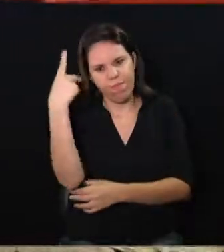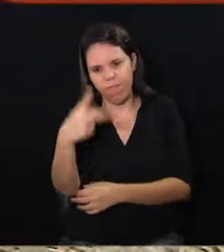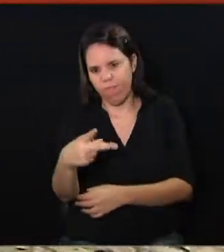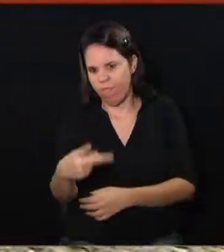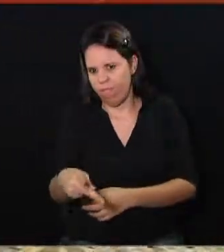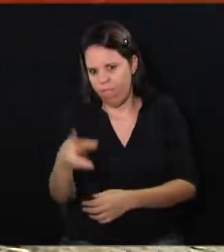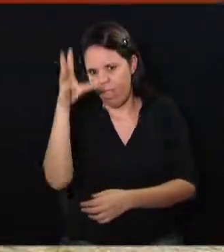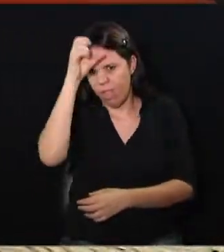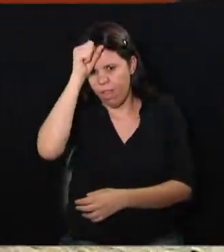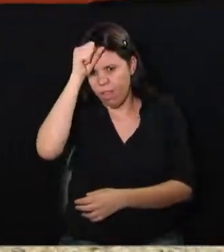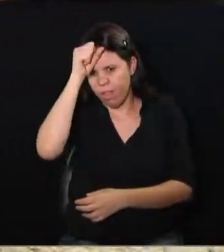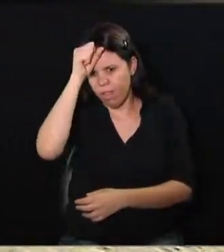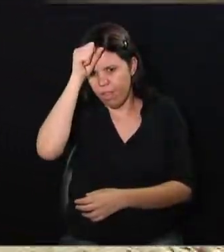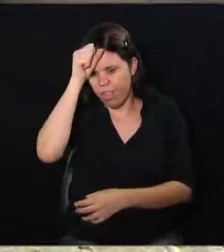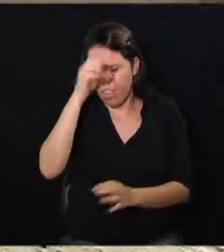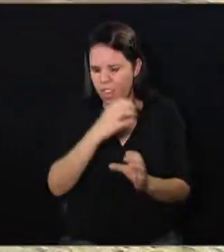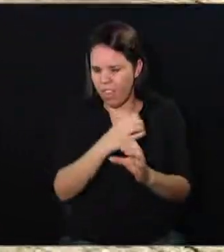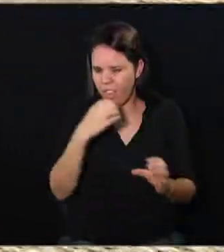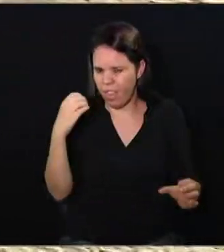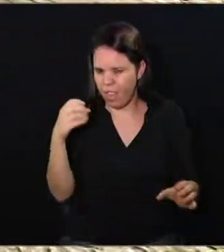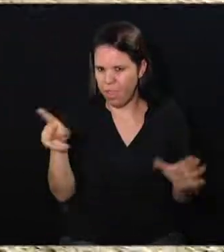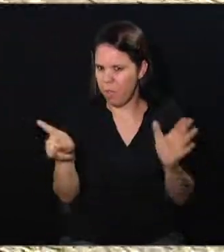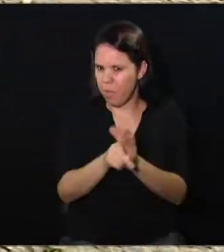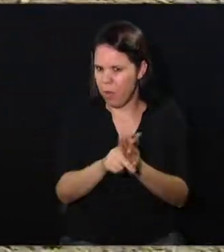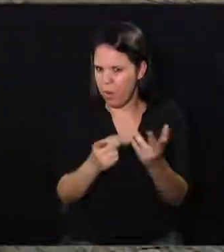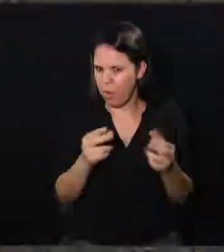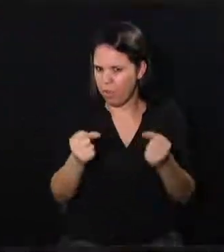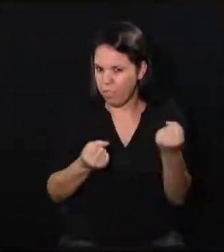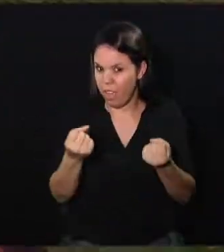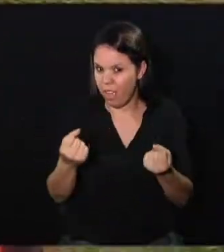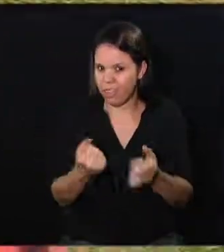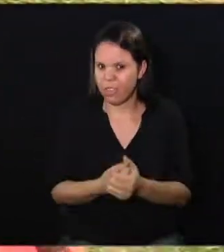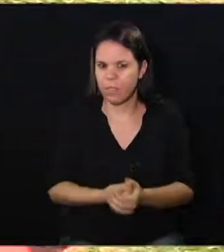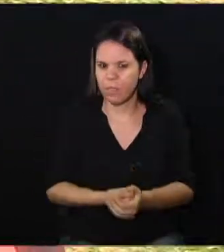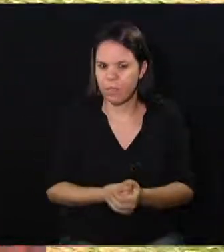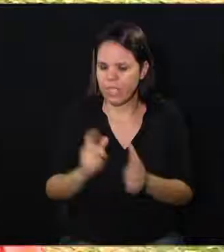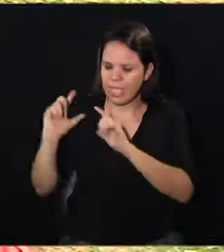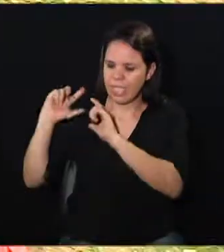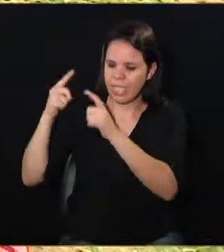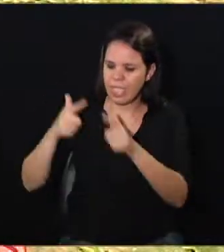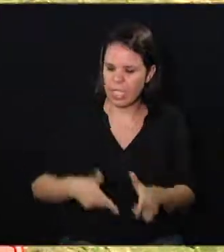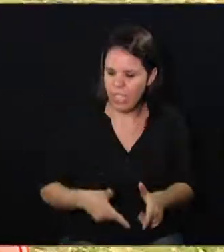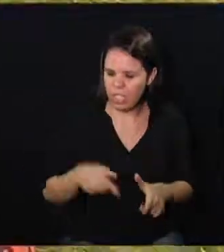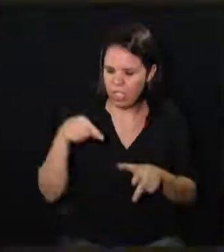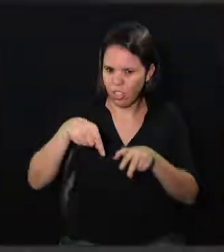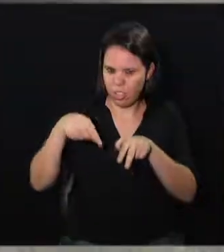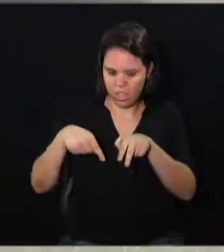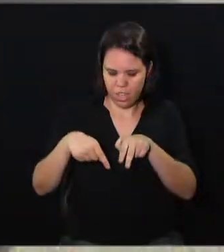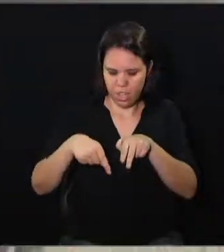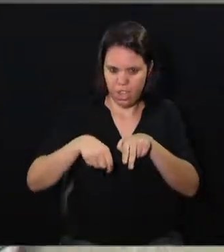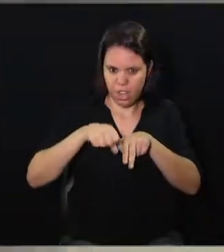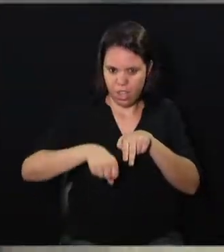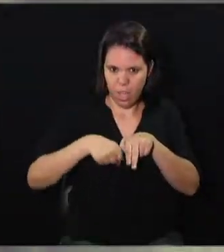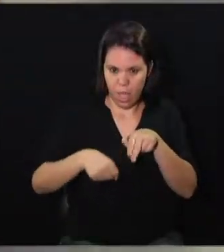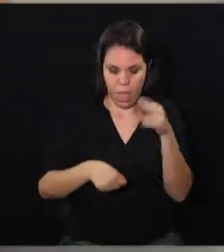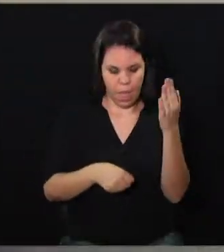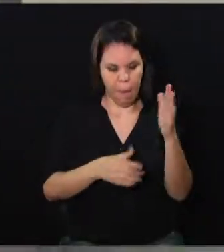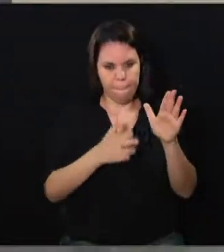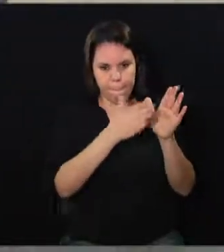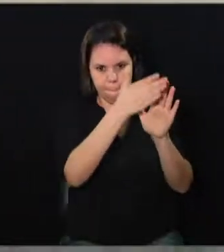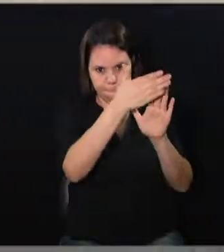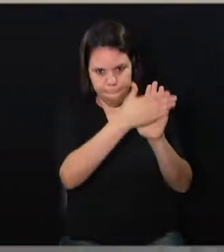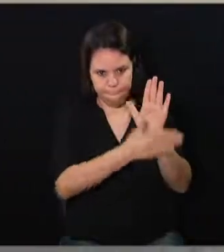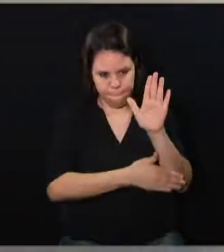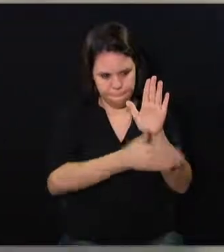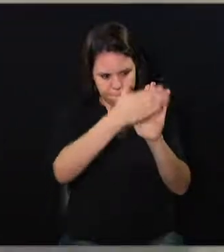do aprendiz de engenharia automotiva. A estrutura do carrinho tradicional envolve uma placa de madeira,